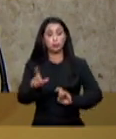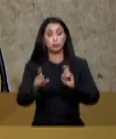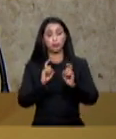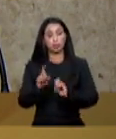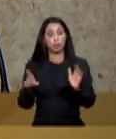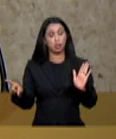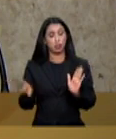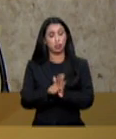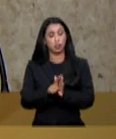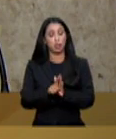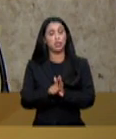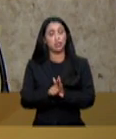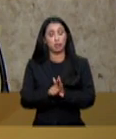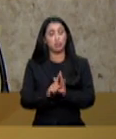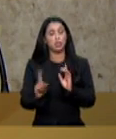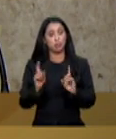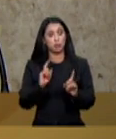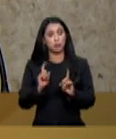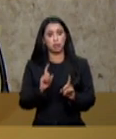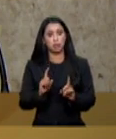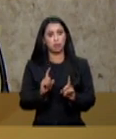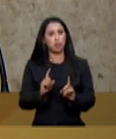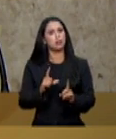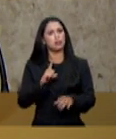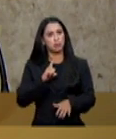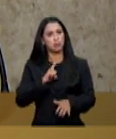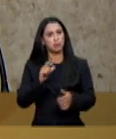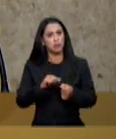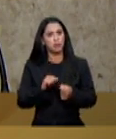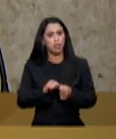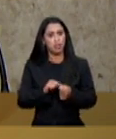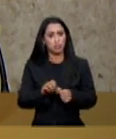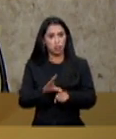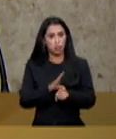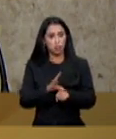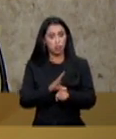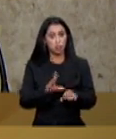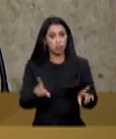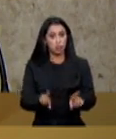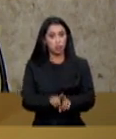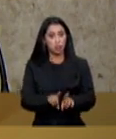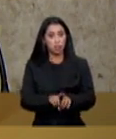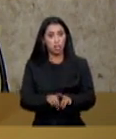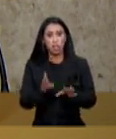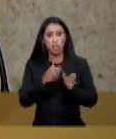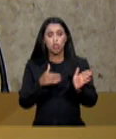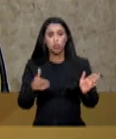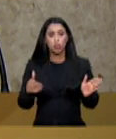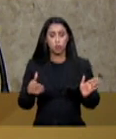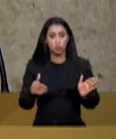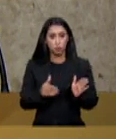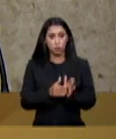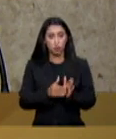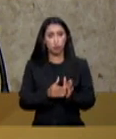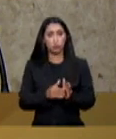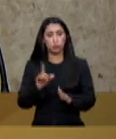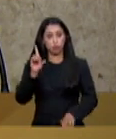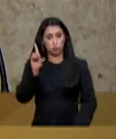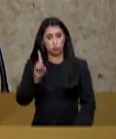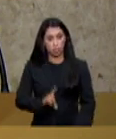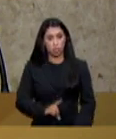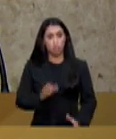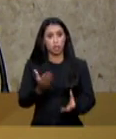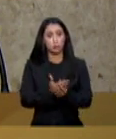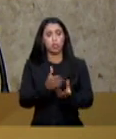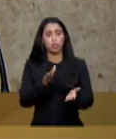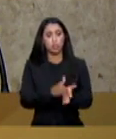procedimento administrativo está literalmente cumprida. E a própria Constituição hoje estabelece que todas as garantias processuais